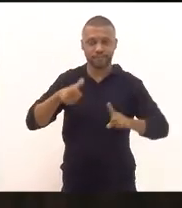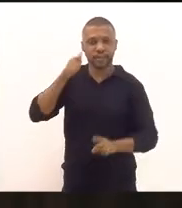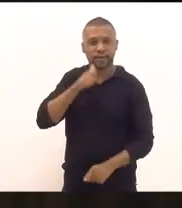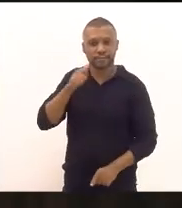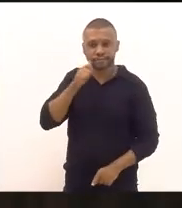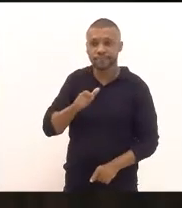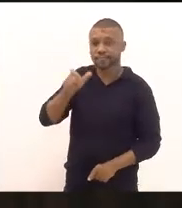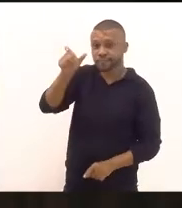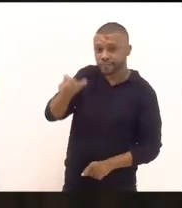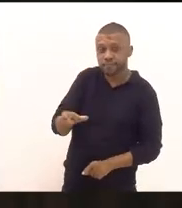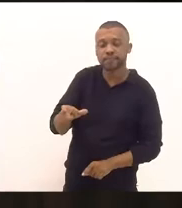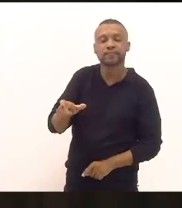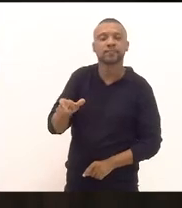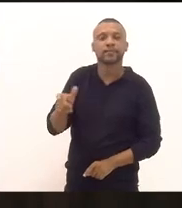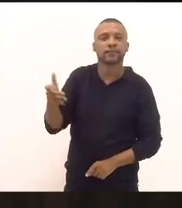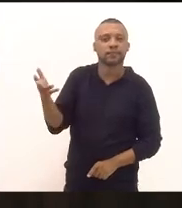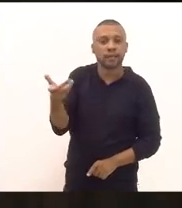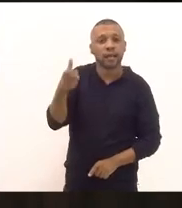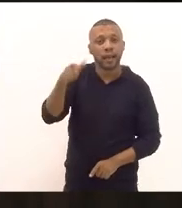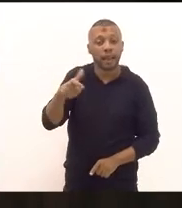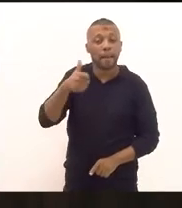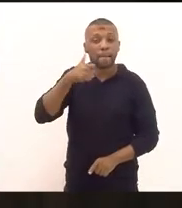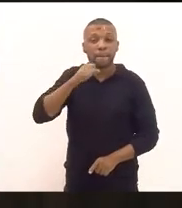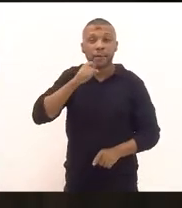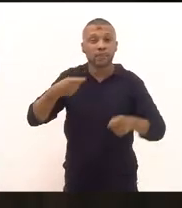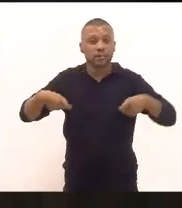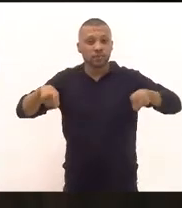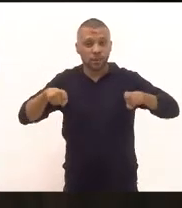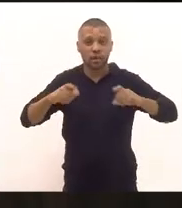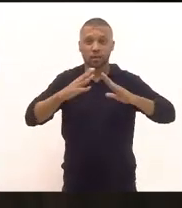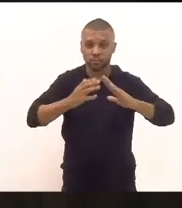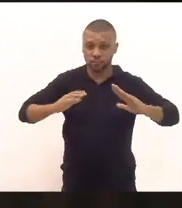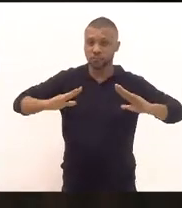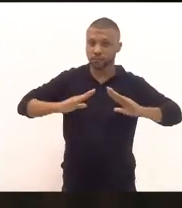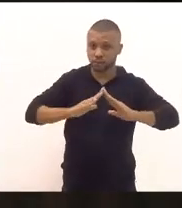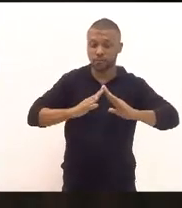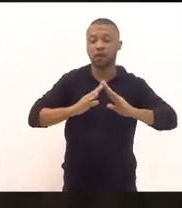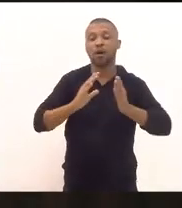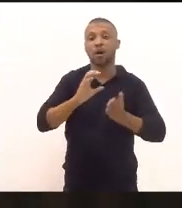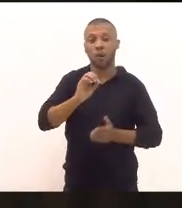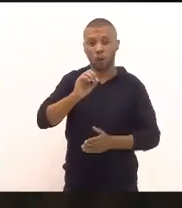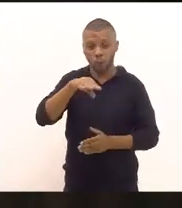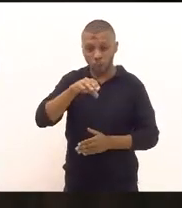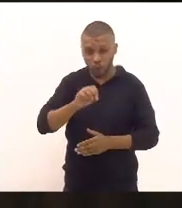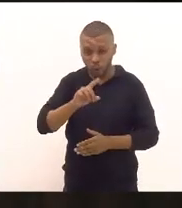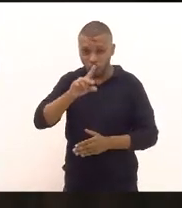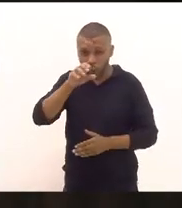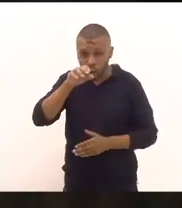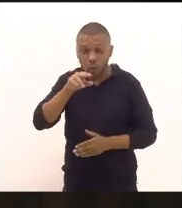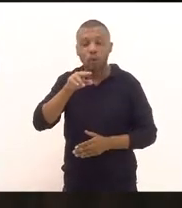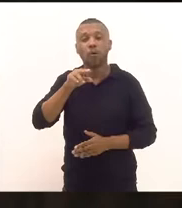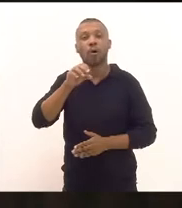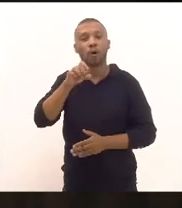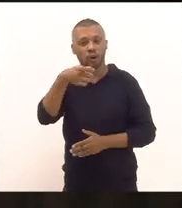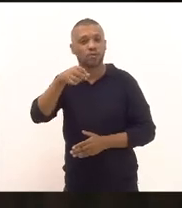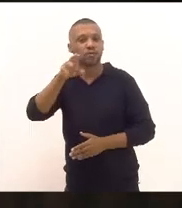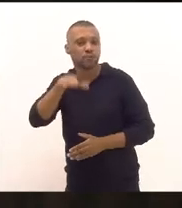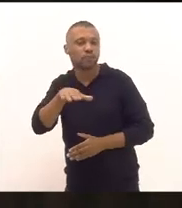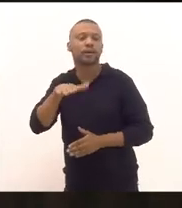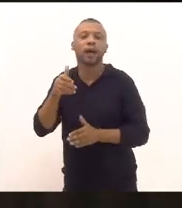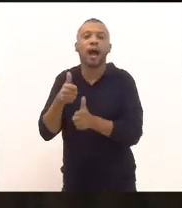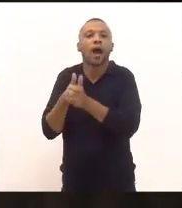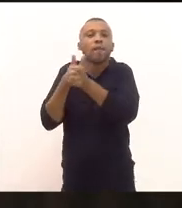mulher que é ialorixá do Ilê Omolú Oxum que acompanham muito bem todo o